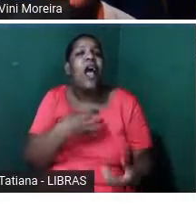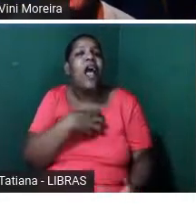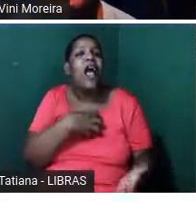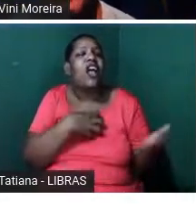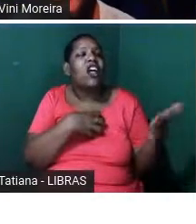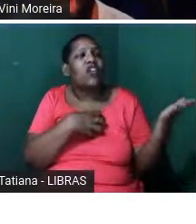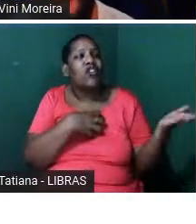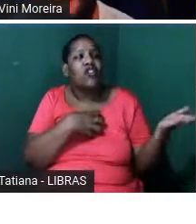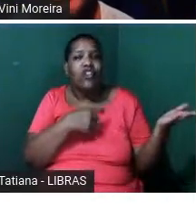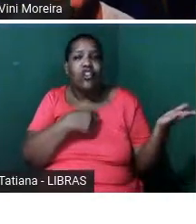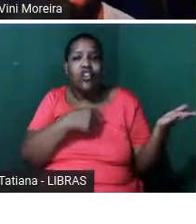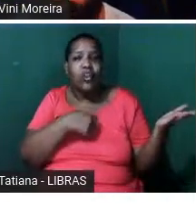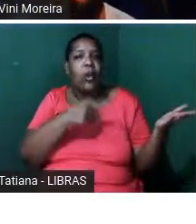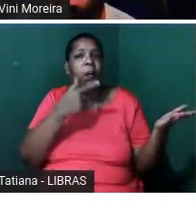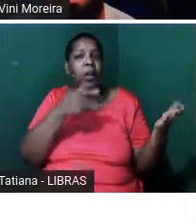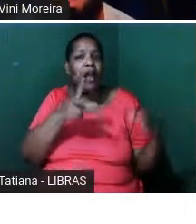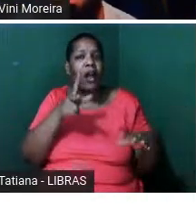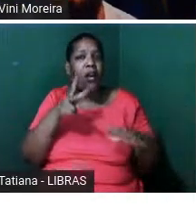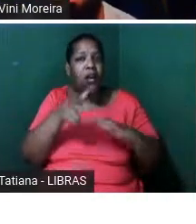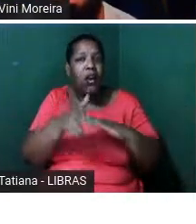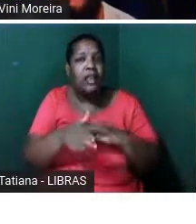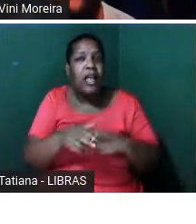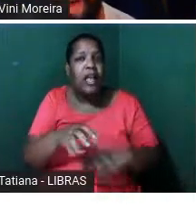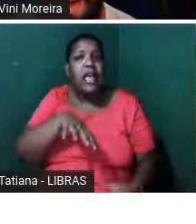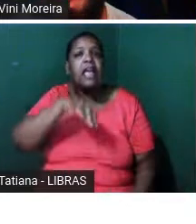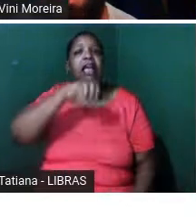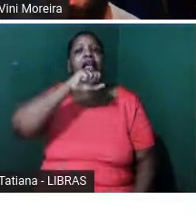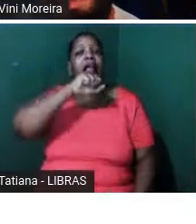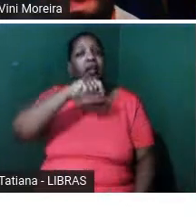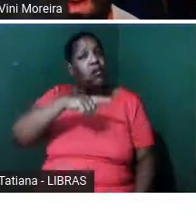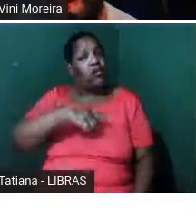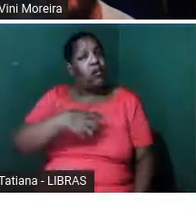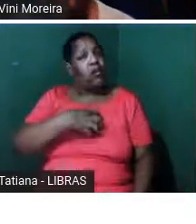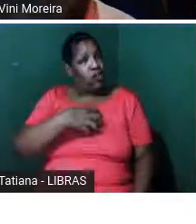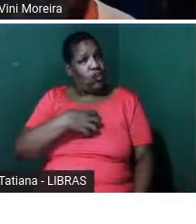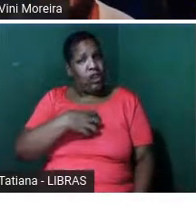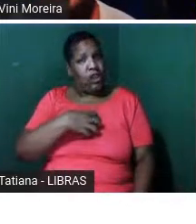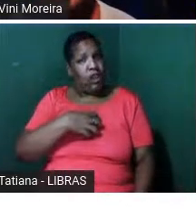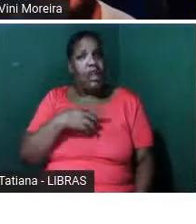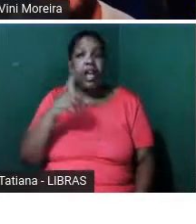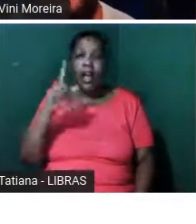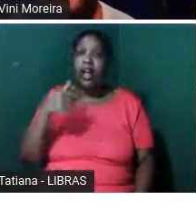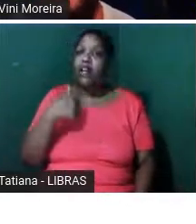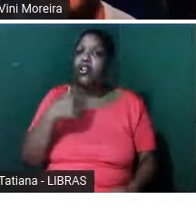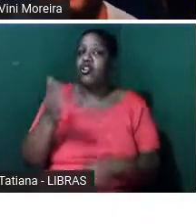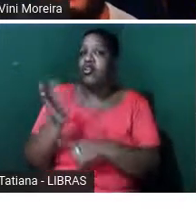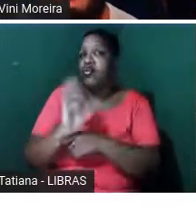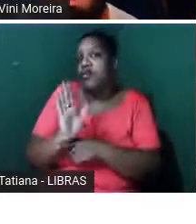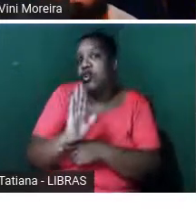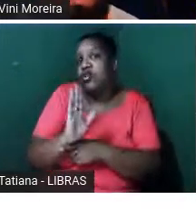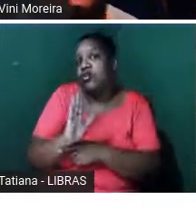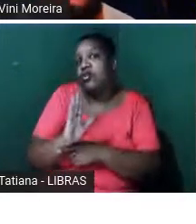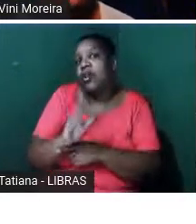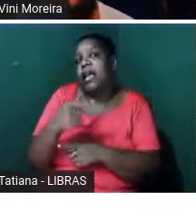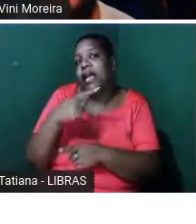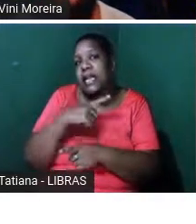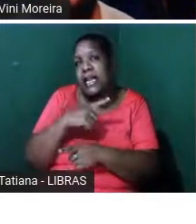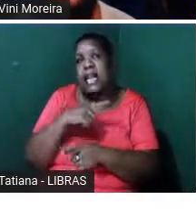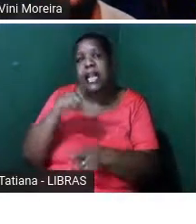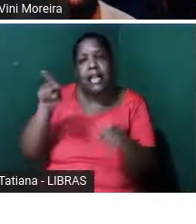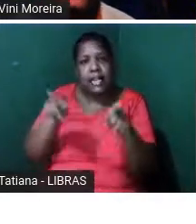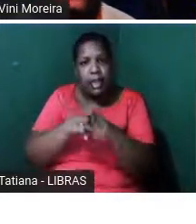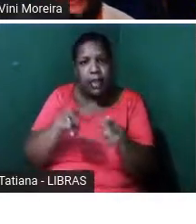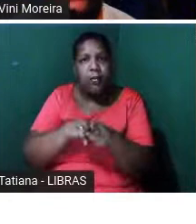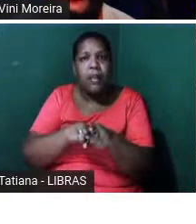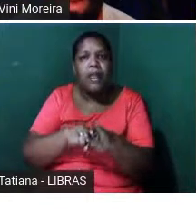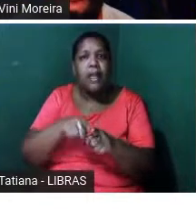corte seco para cortar respirada e tudo mais virou uma linguagem de de vídeo você tinha também gente que